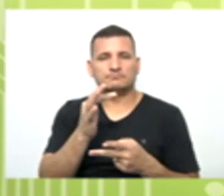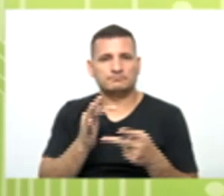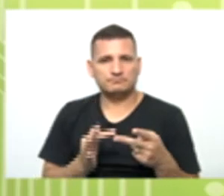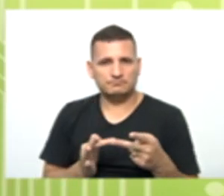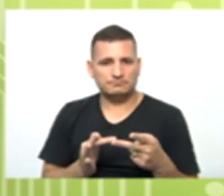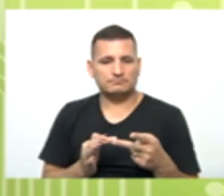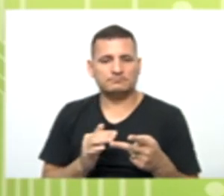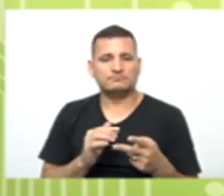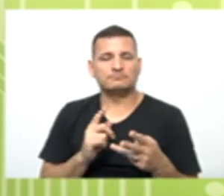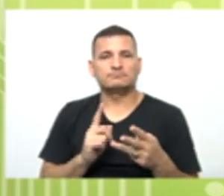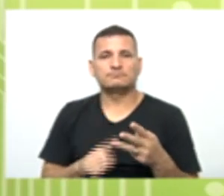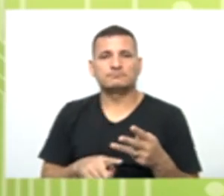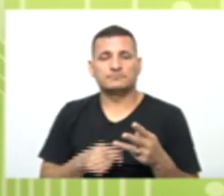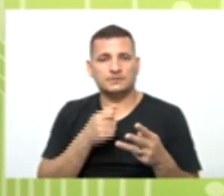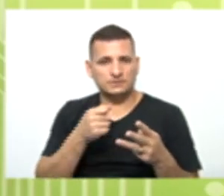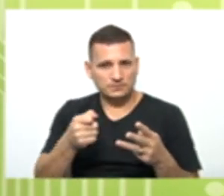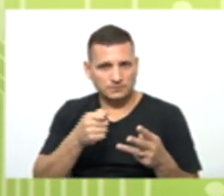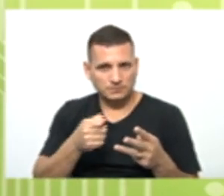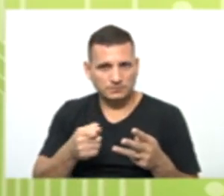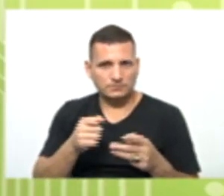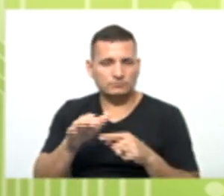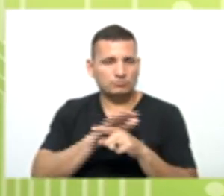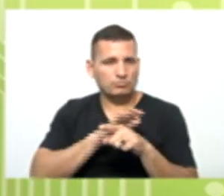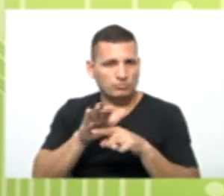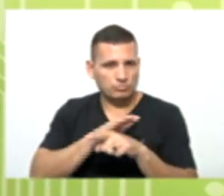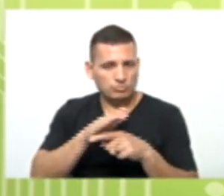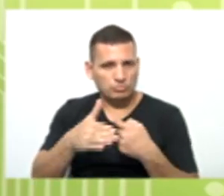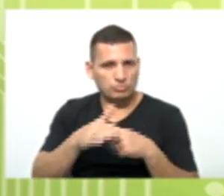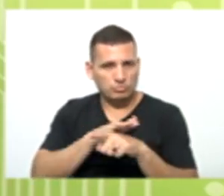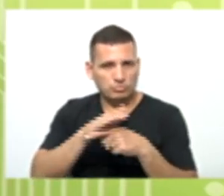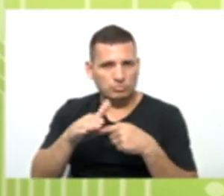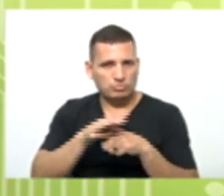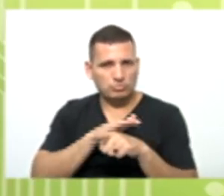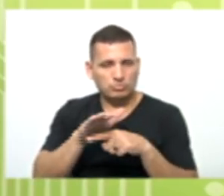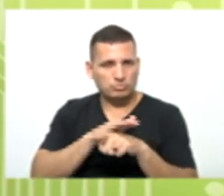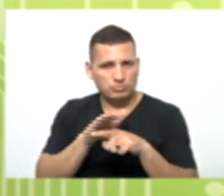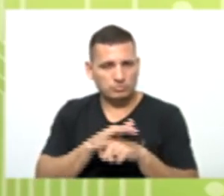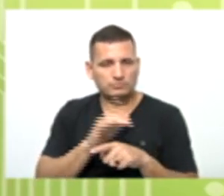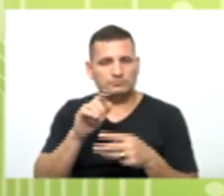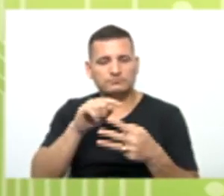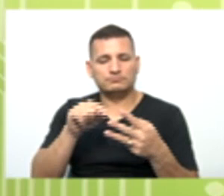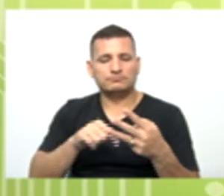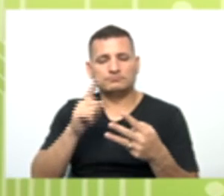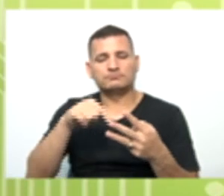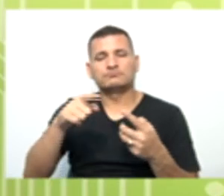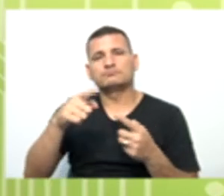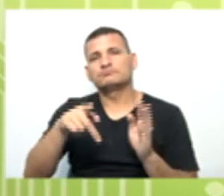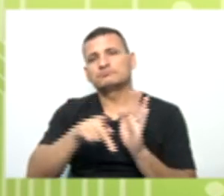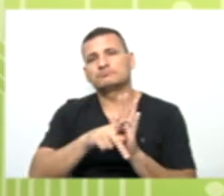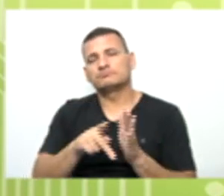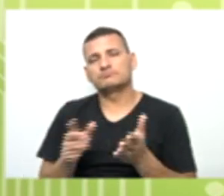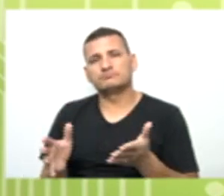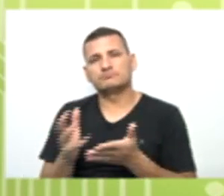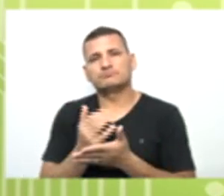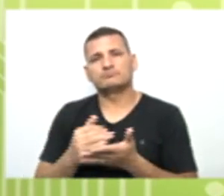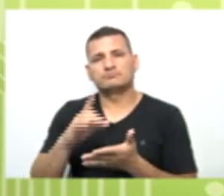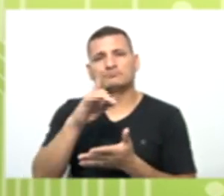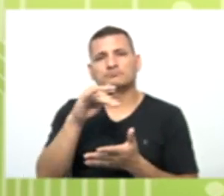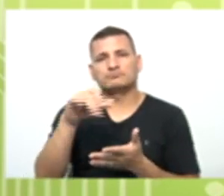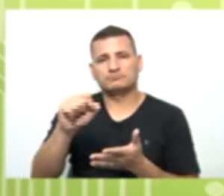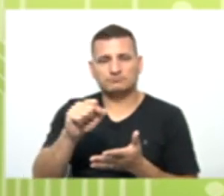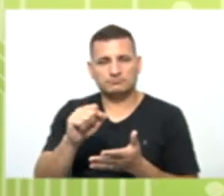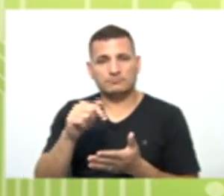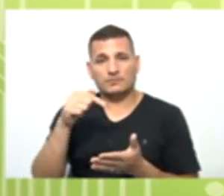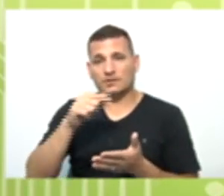formulário e a entrevista são instrumentos de coleta de dados, tá? Não é